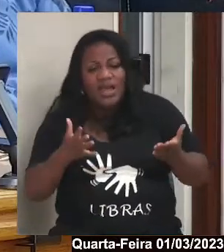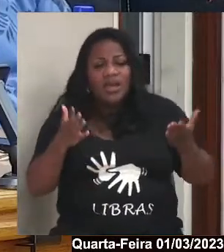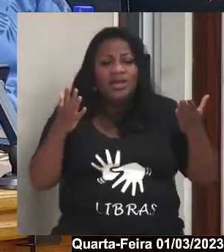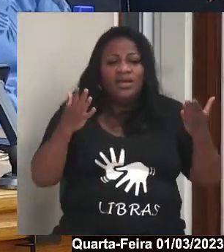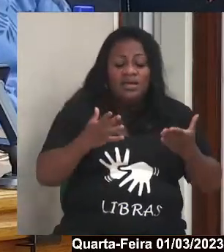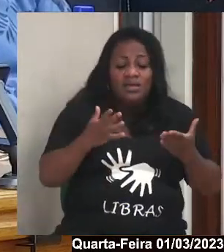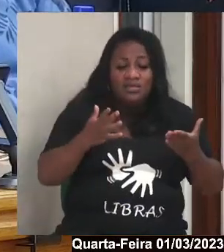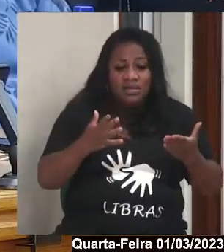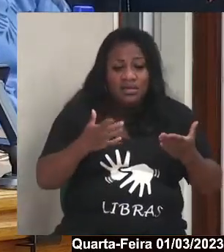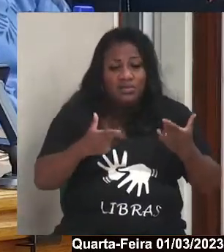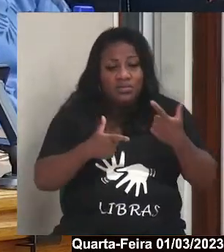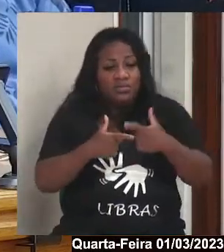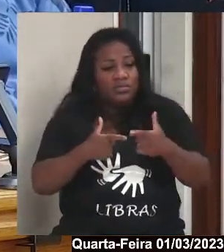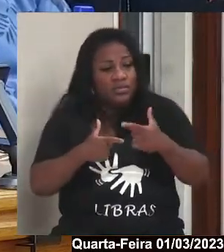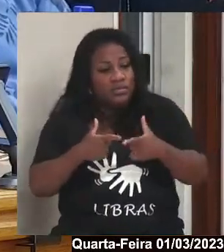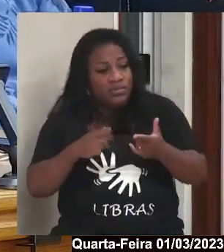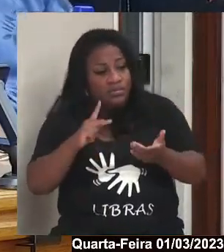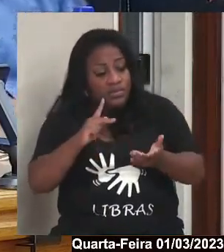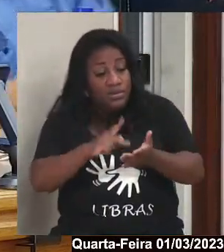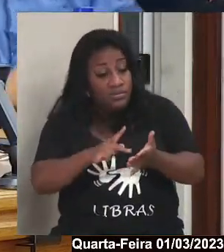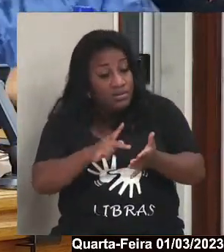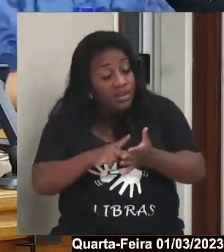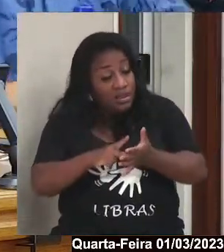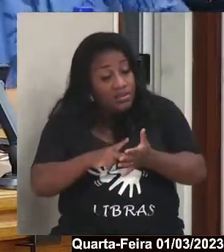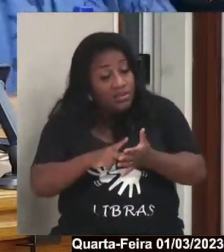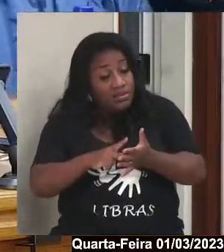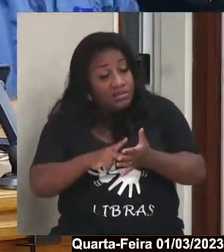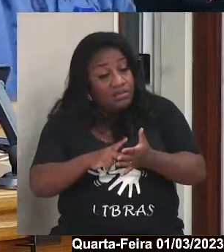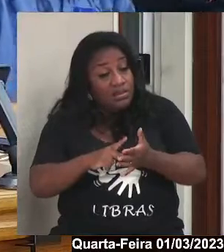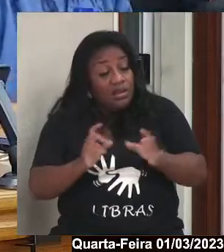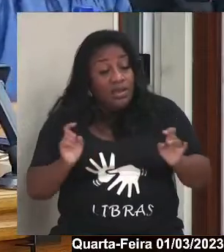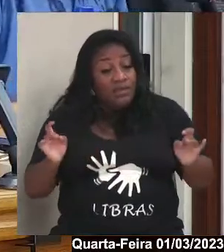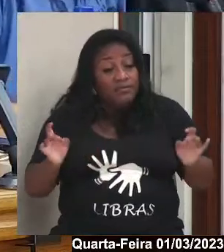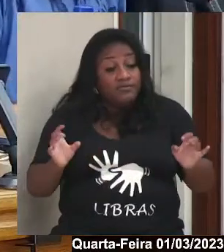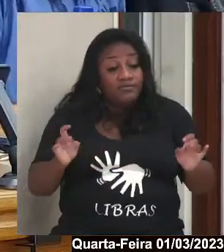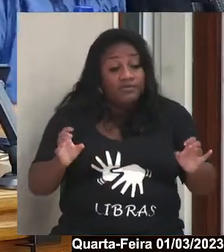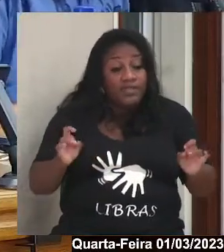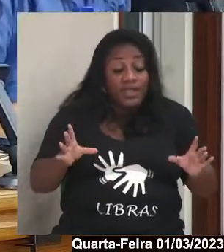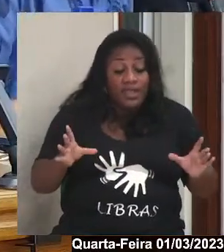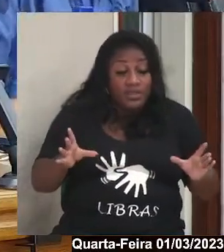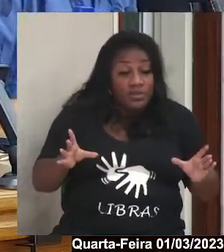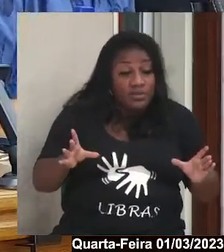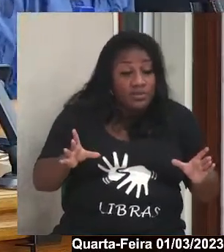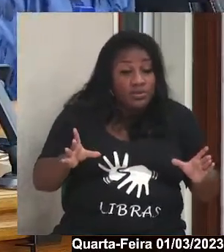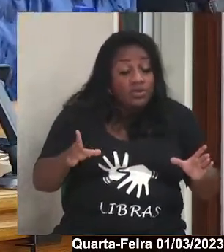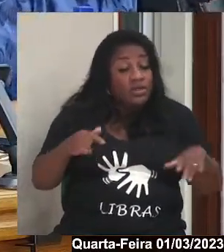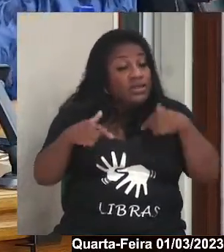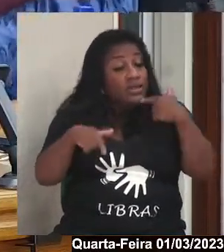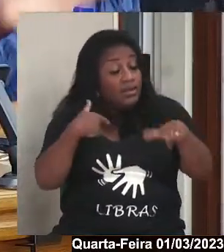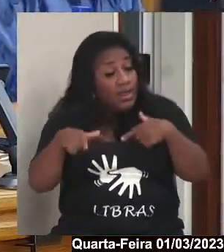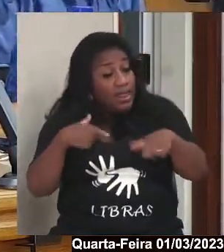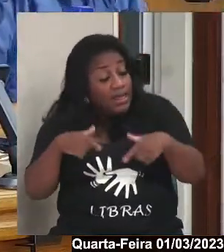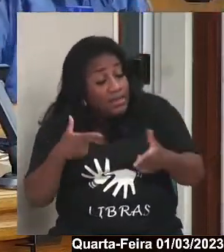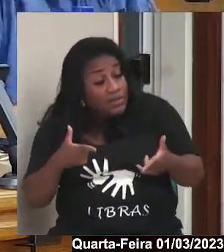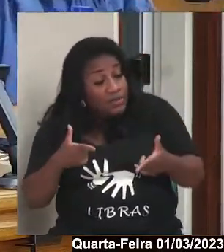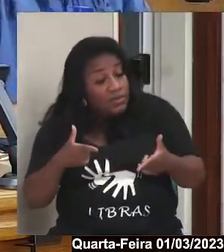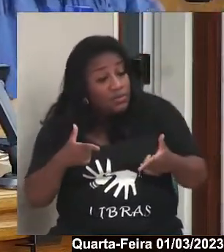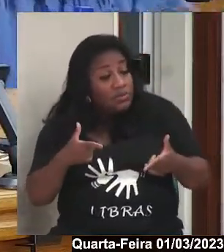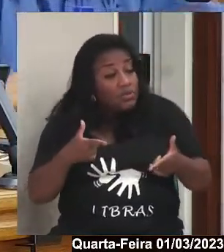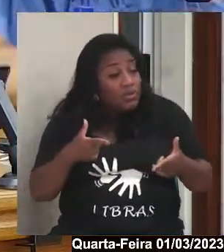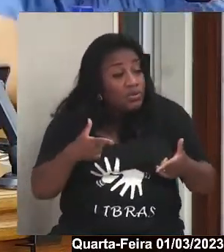irmão ou o pai, enfim, também não estava lá no carnanejo vendendo? Não estava lá comercializando